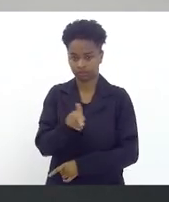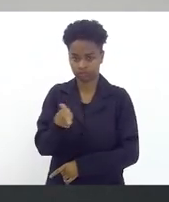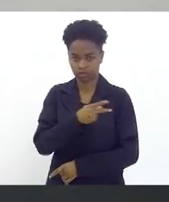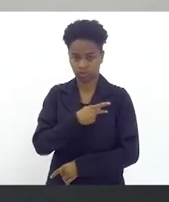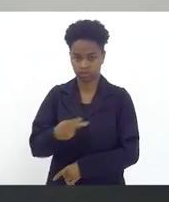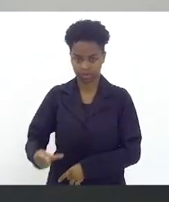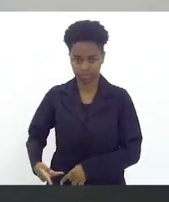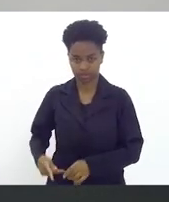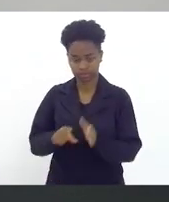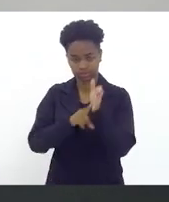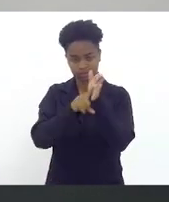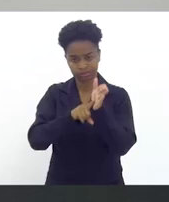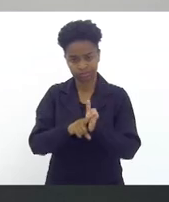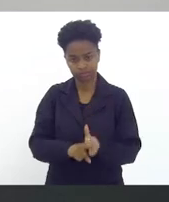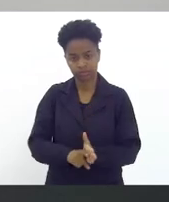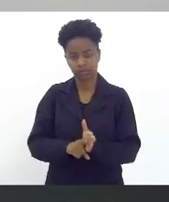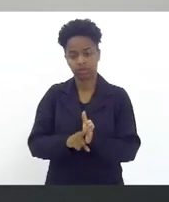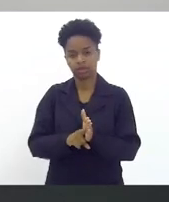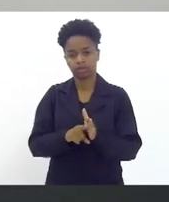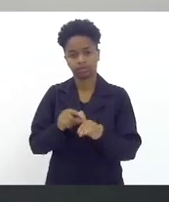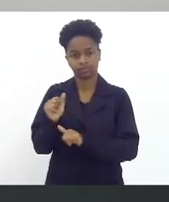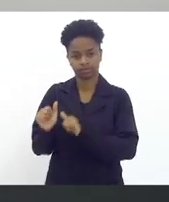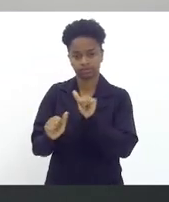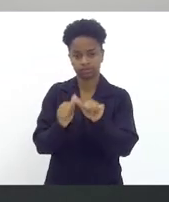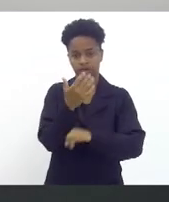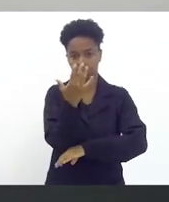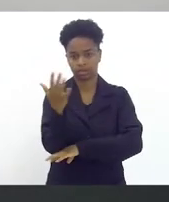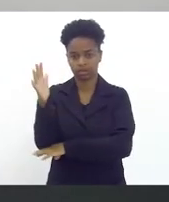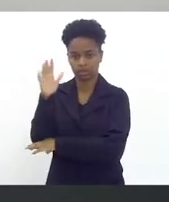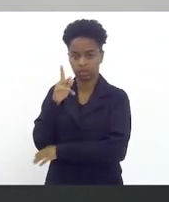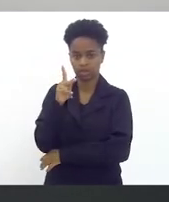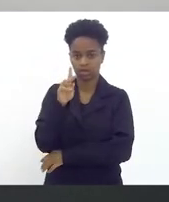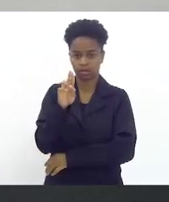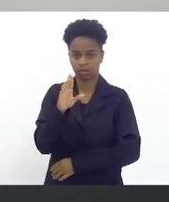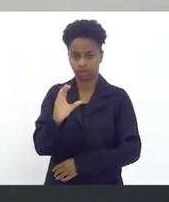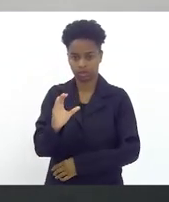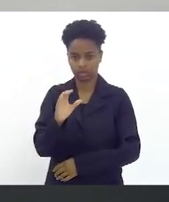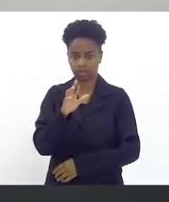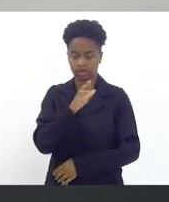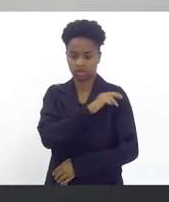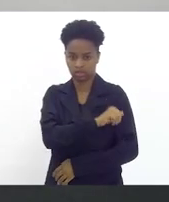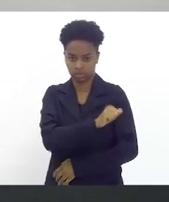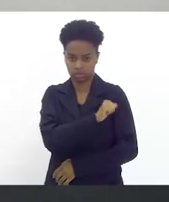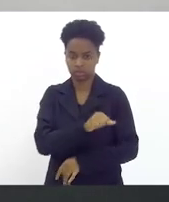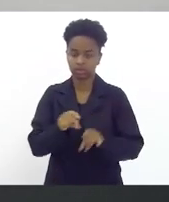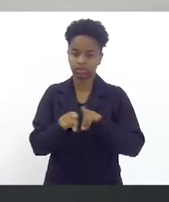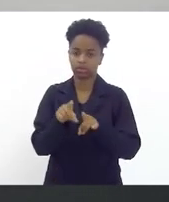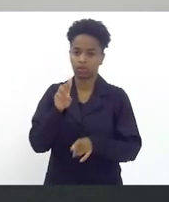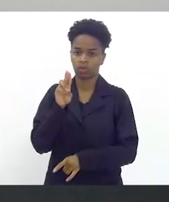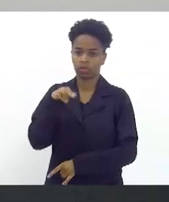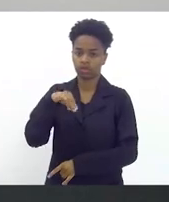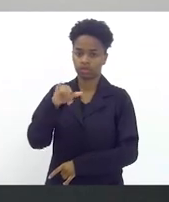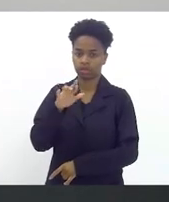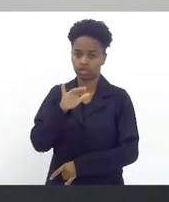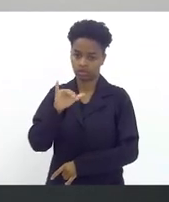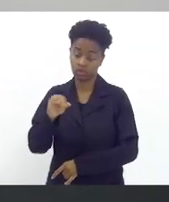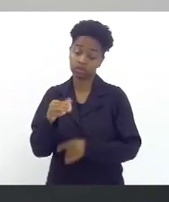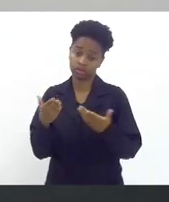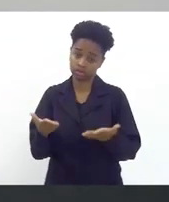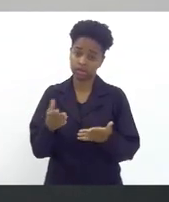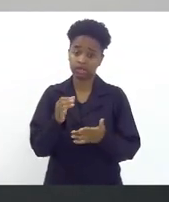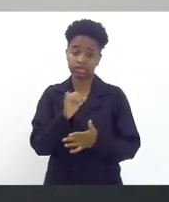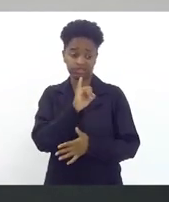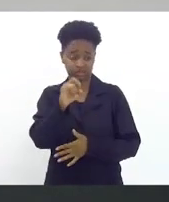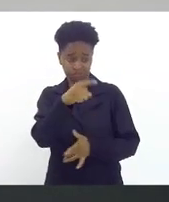e pesquisador da Restauração ambiental porque rio e Unirio bom sem prejuízo das pessoas